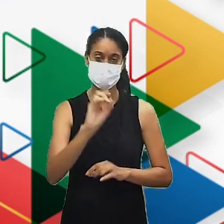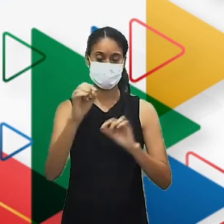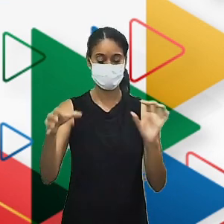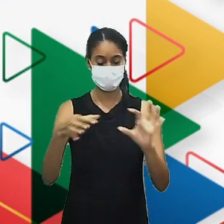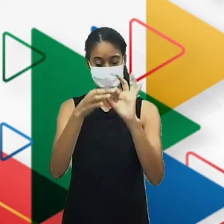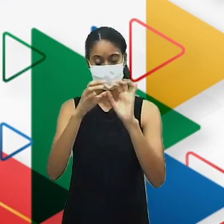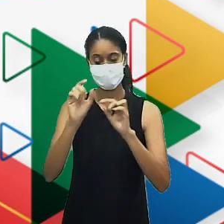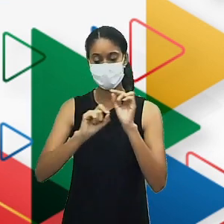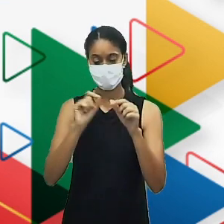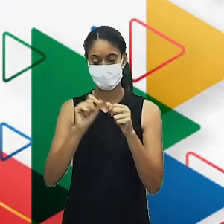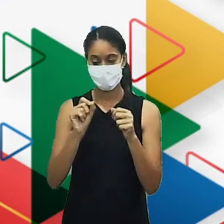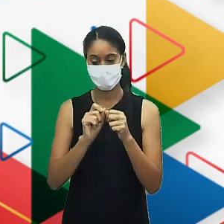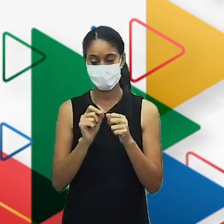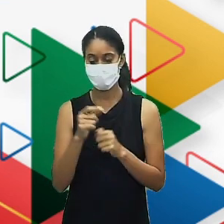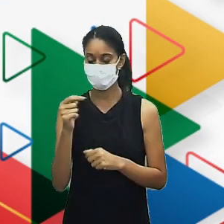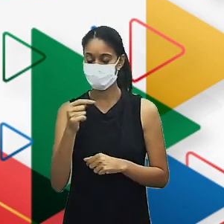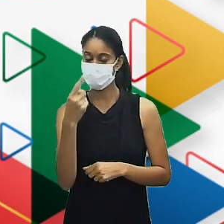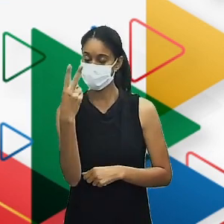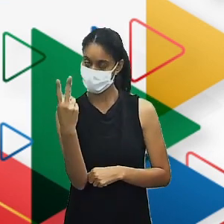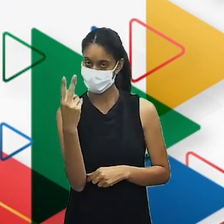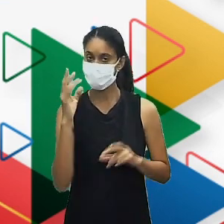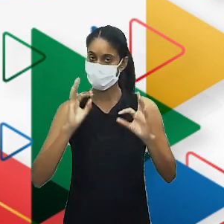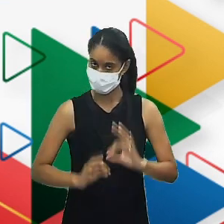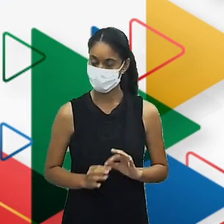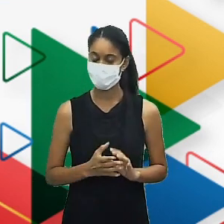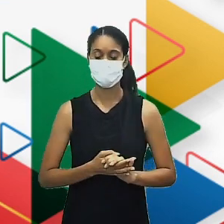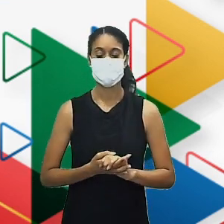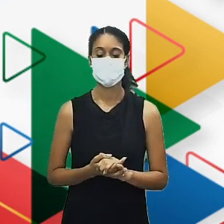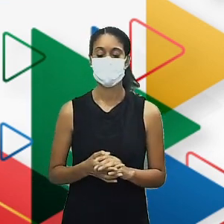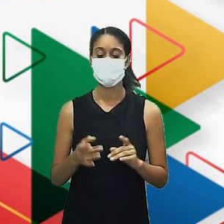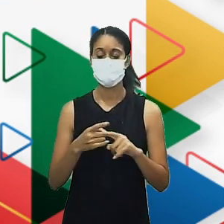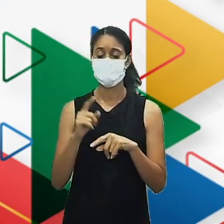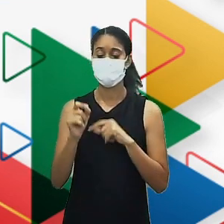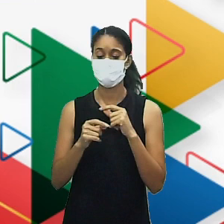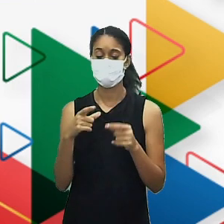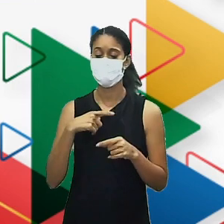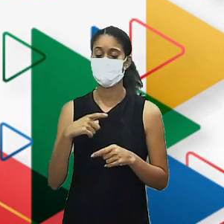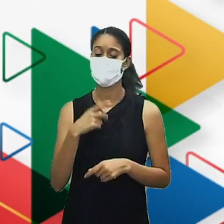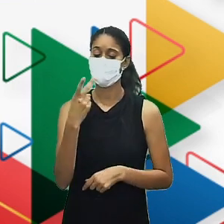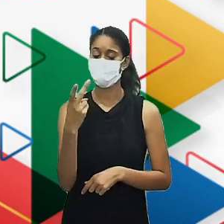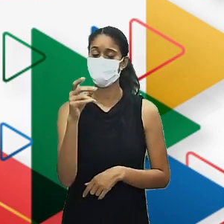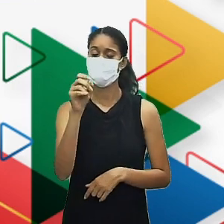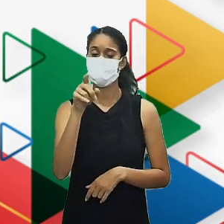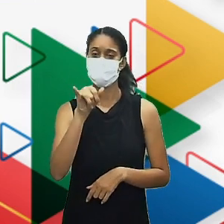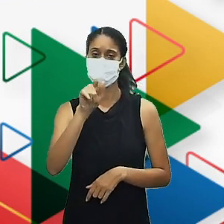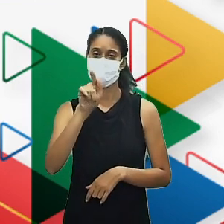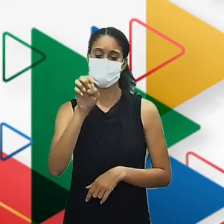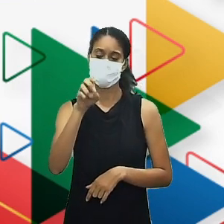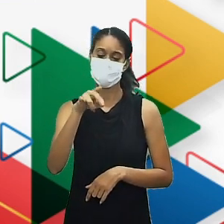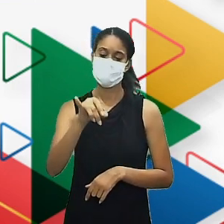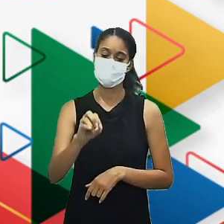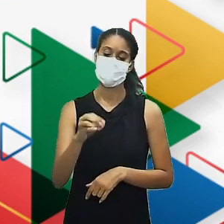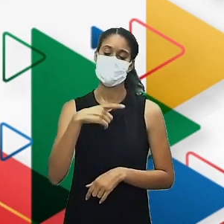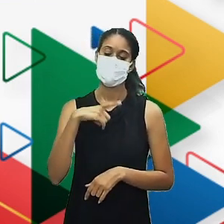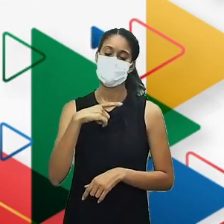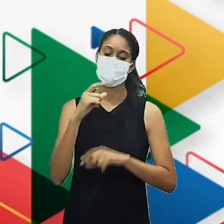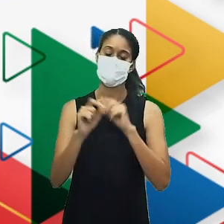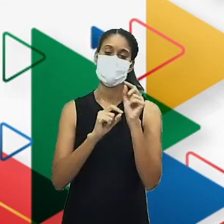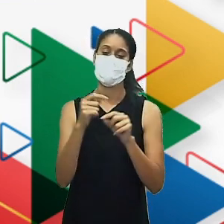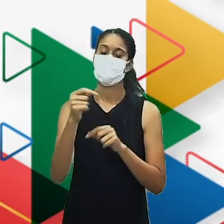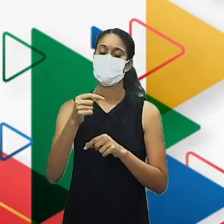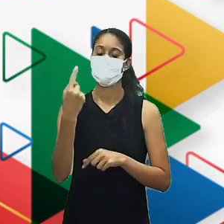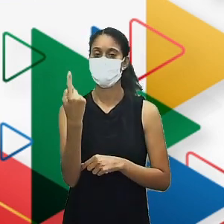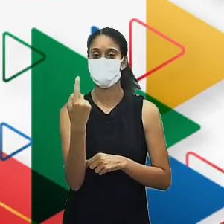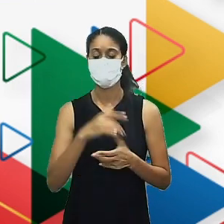isso aqui fica com carga -2, certo? Que é oxigênio. Só que aí, como tem dois oxigênios, cada um assume a carga